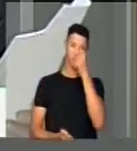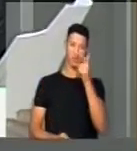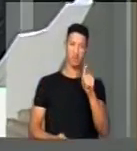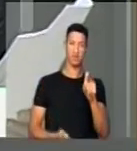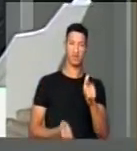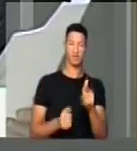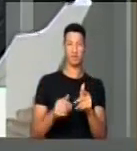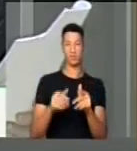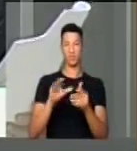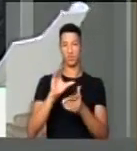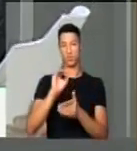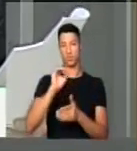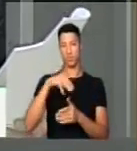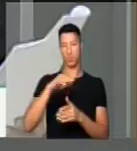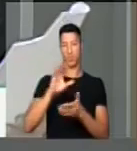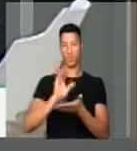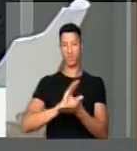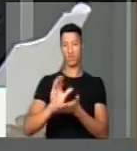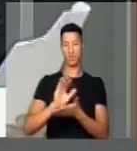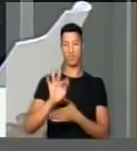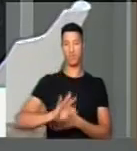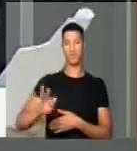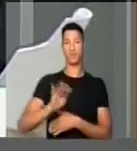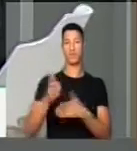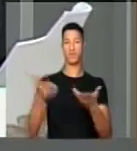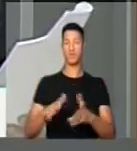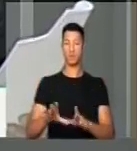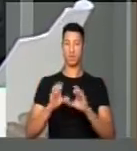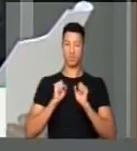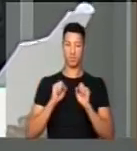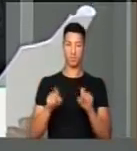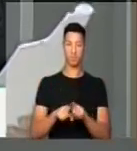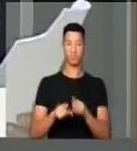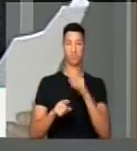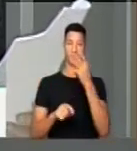o confinanciamento federal, agora receberão